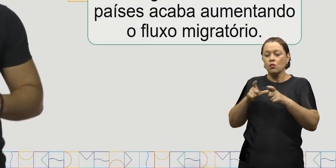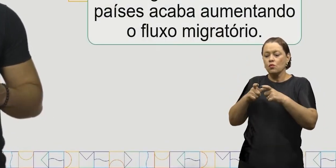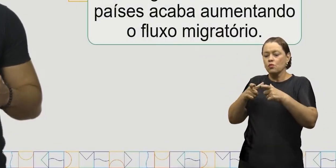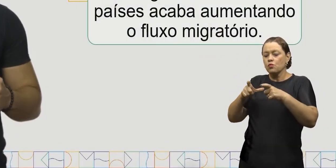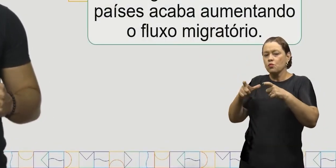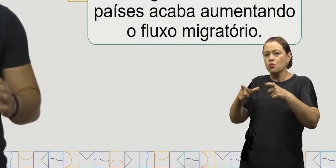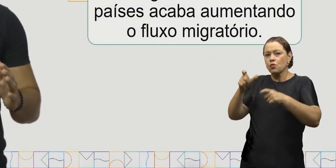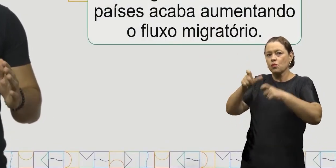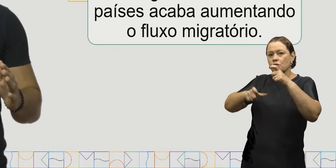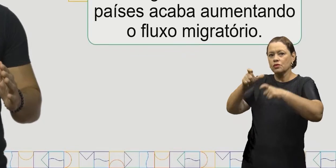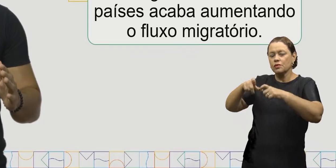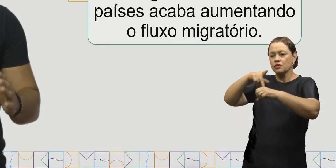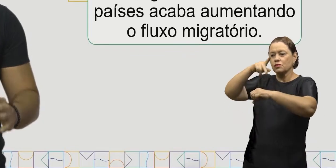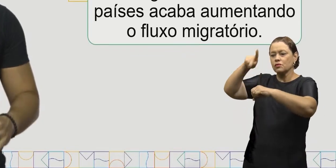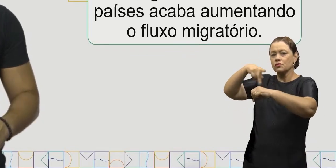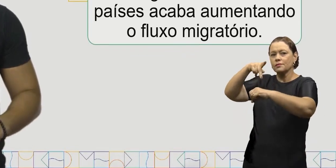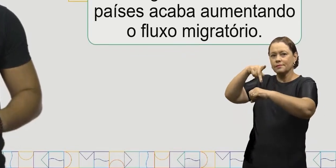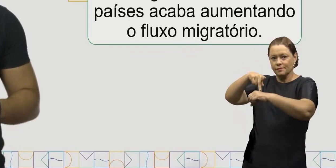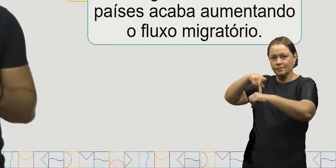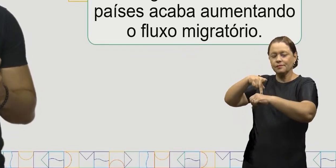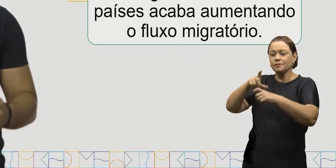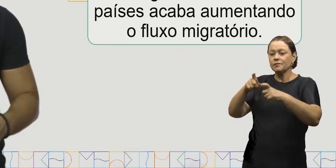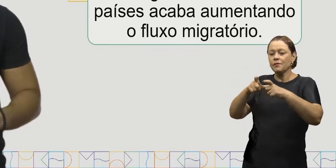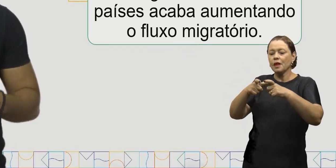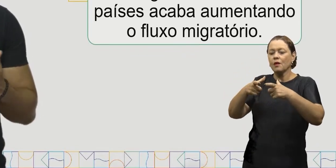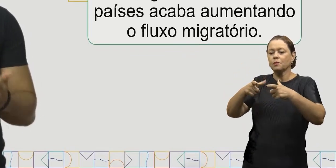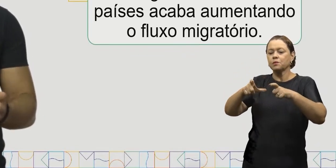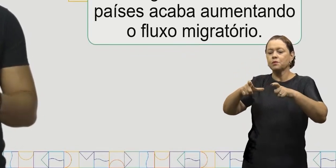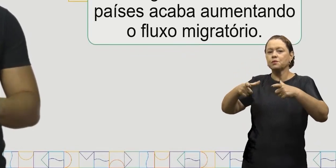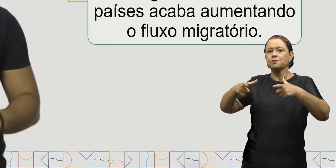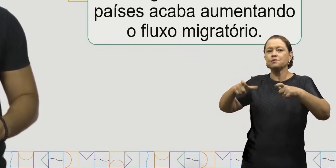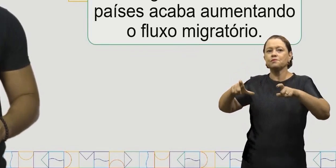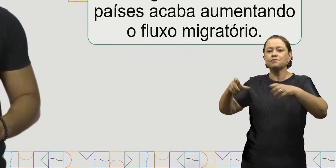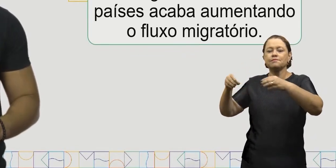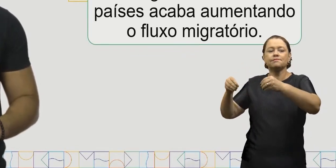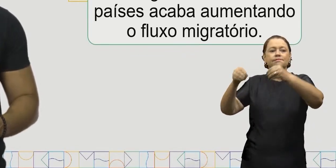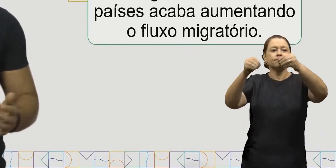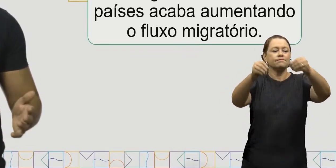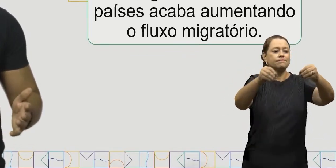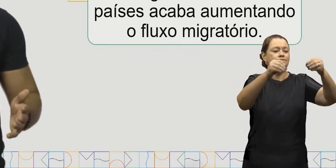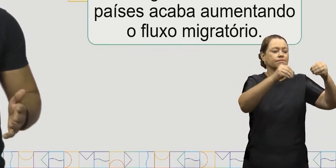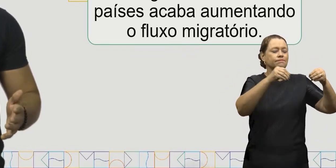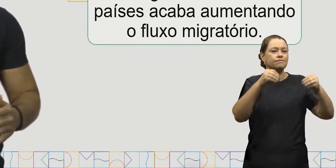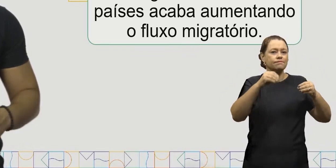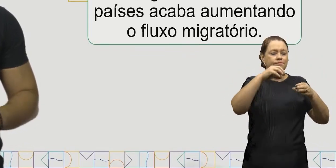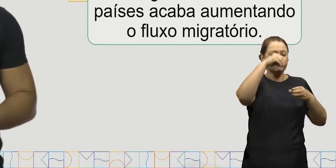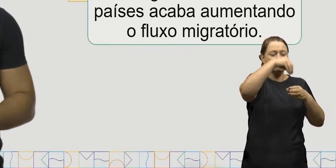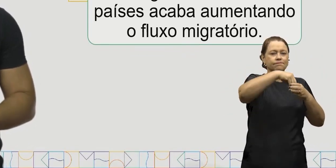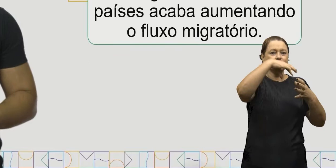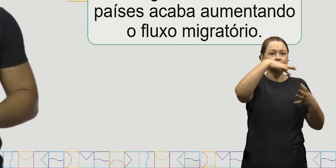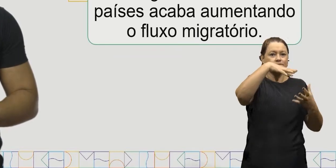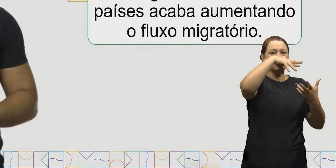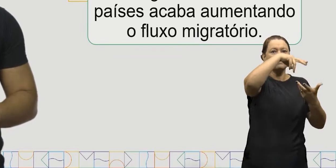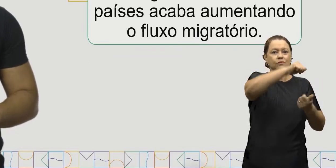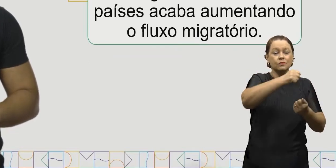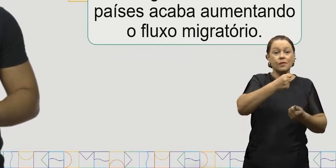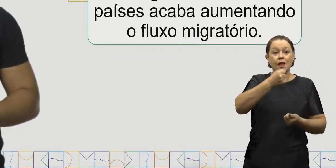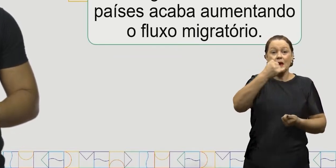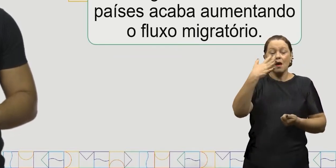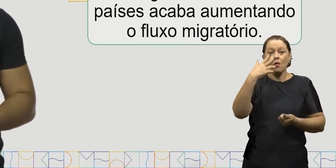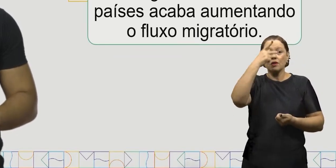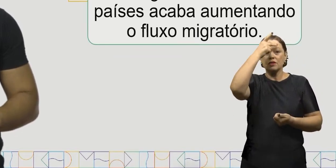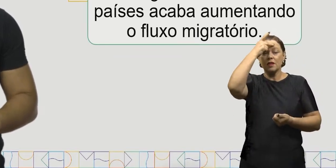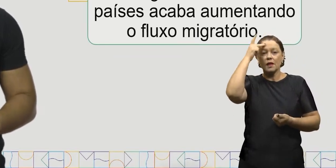refugiados de diversos países acaba aumentando o fluxo migratório. Ou seja, o número de pessoas